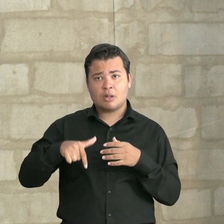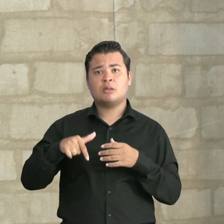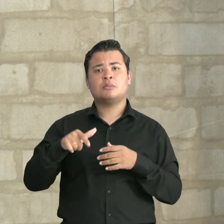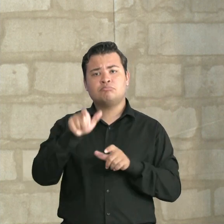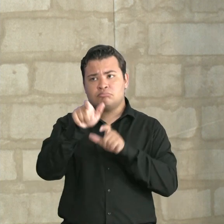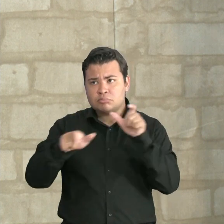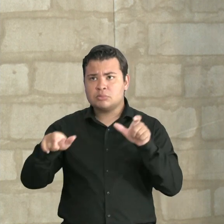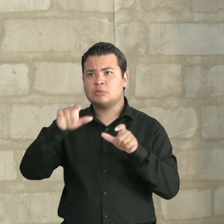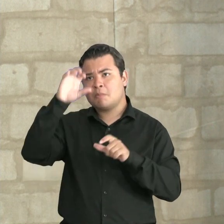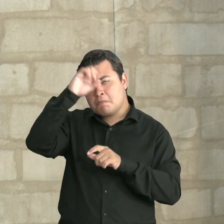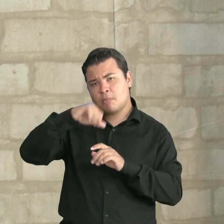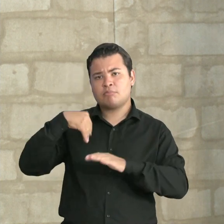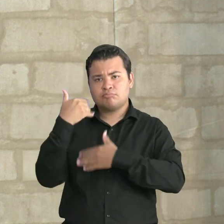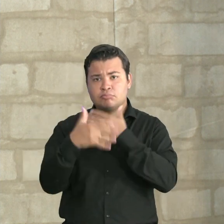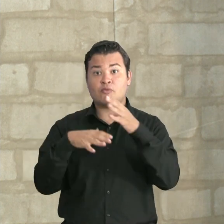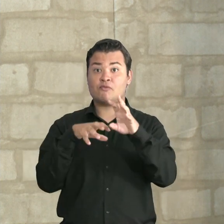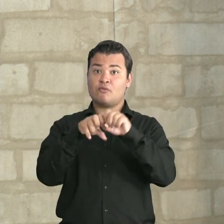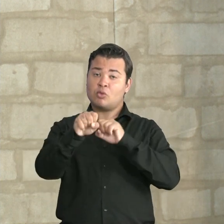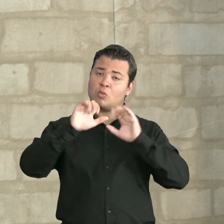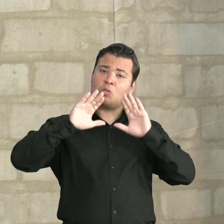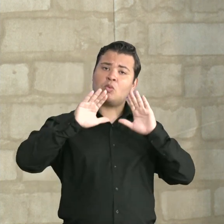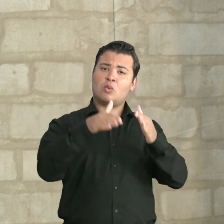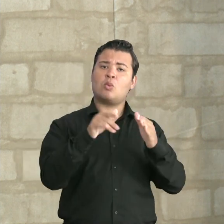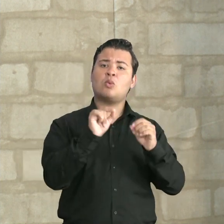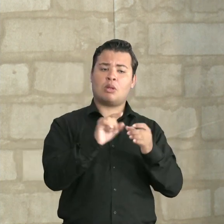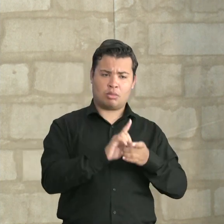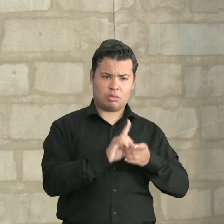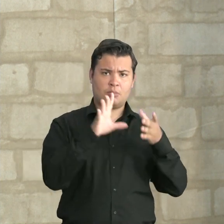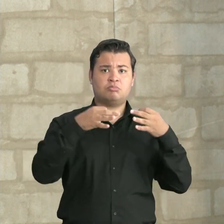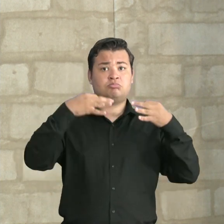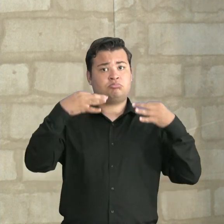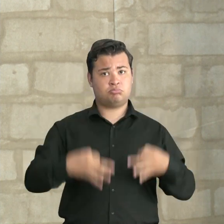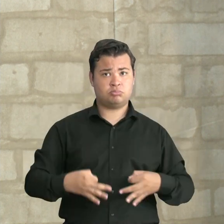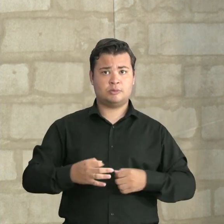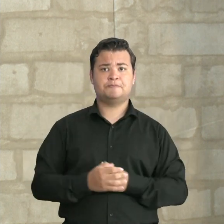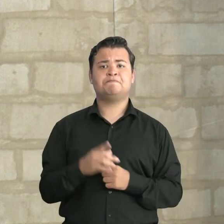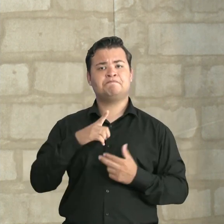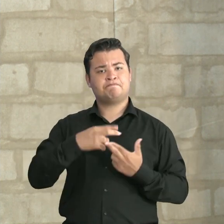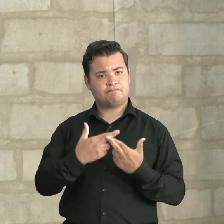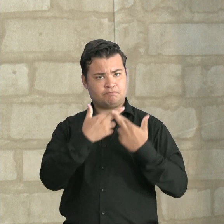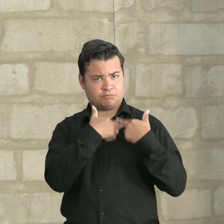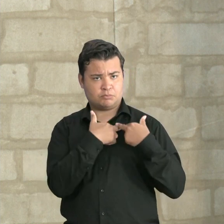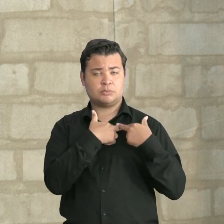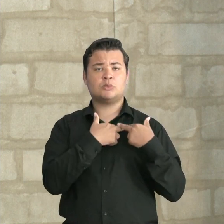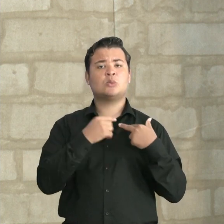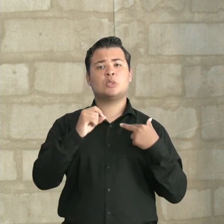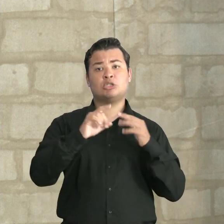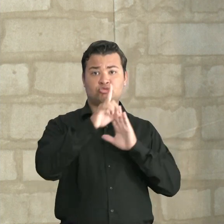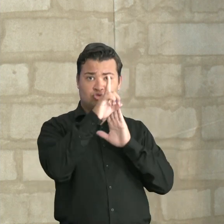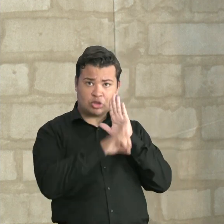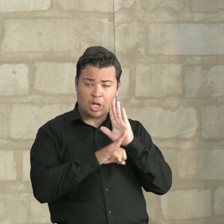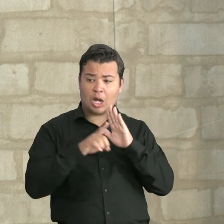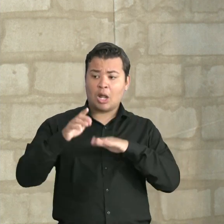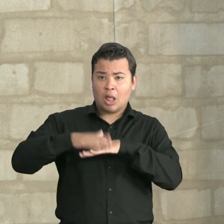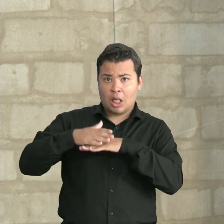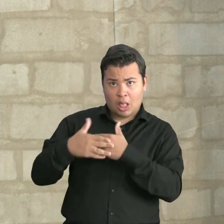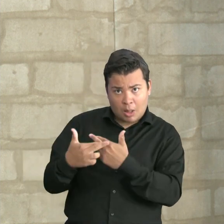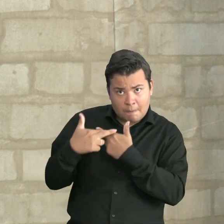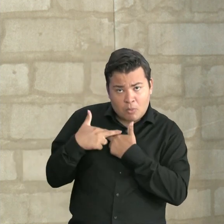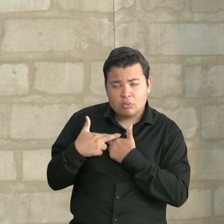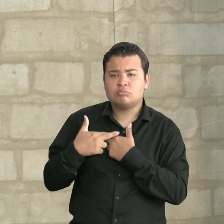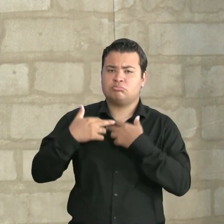exercício da democracia, para exercer com responsabilidade, os seus direitos e deveres. E,